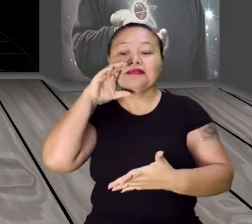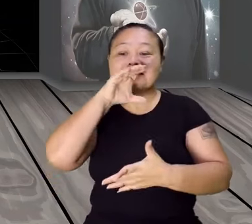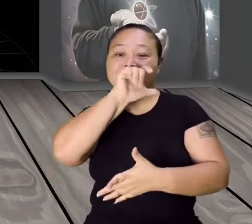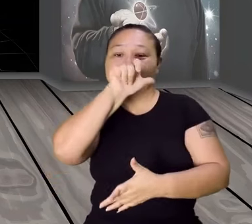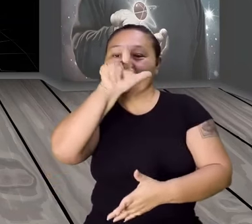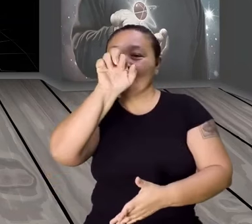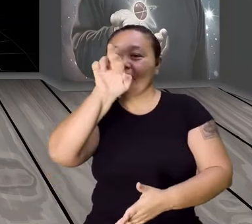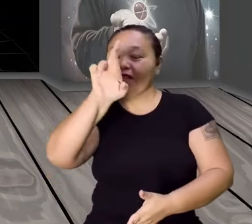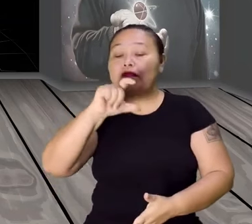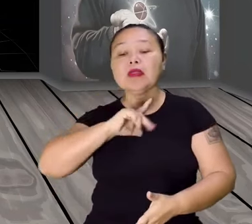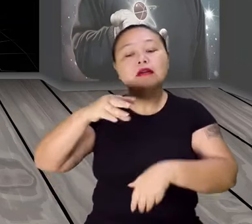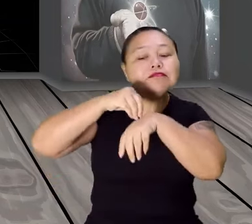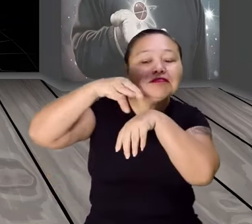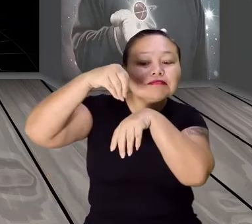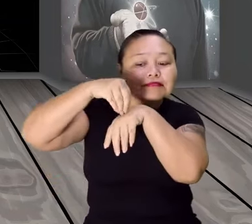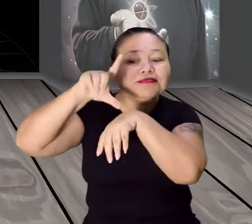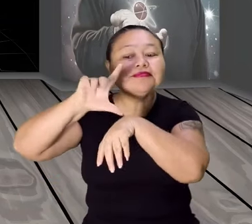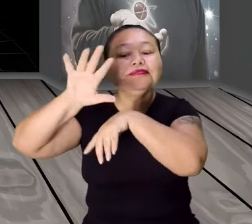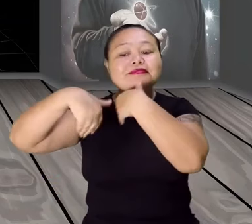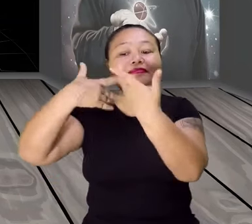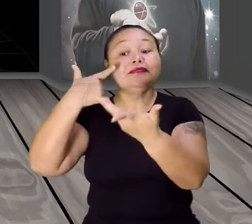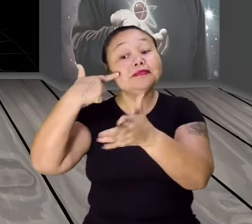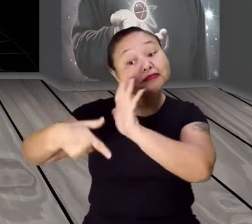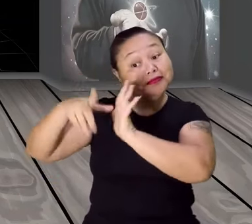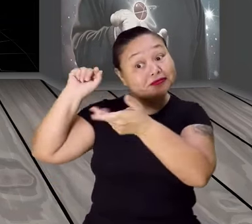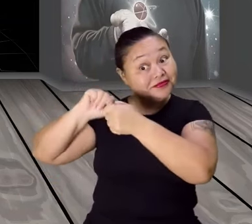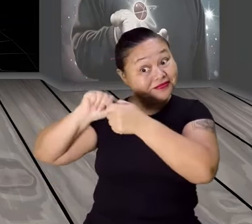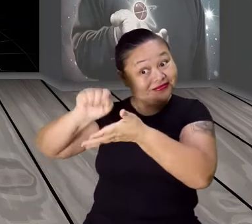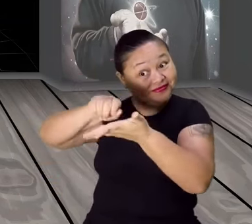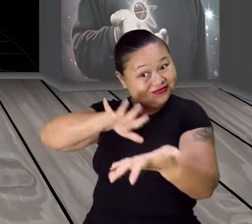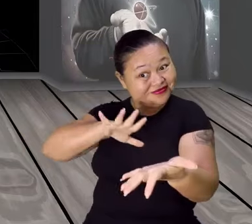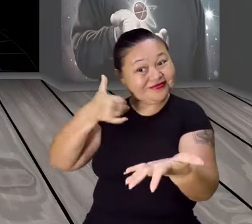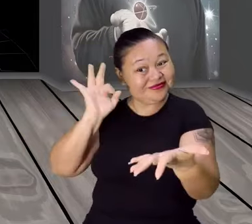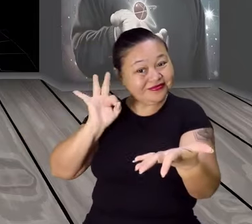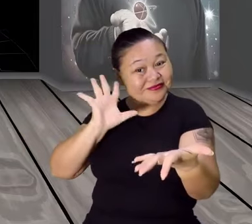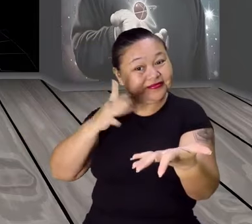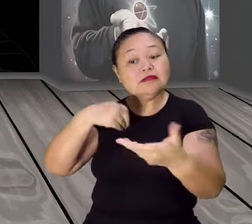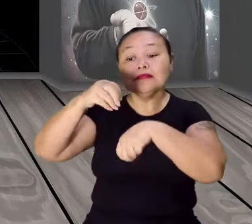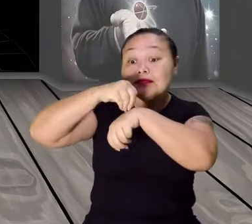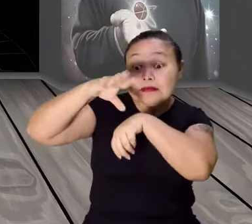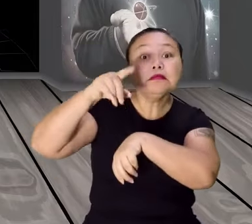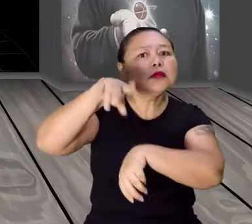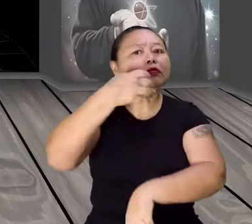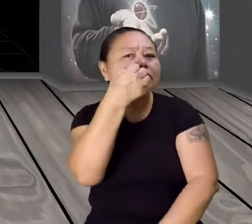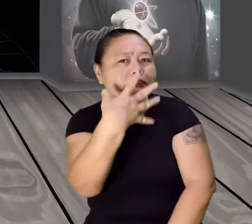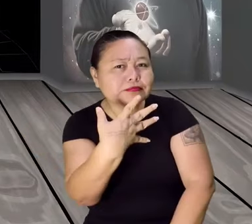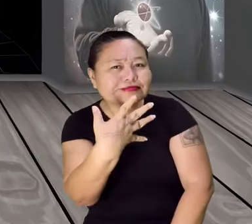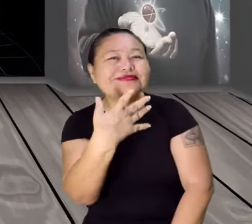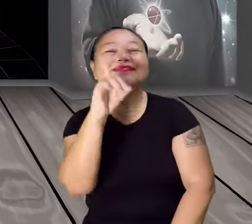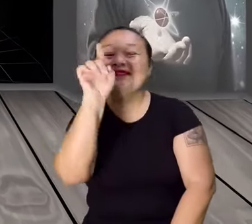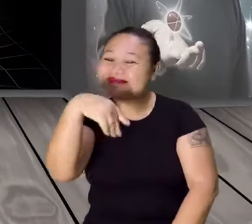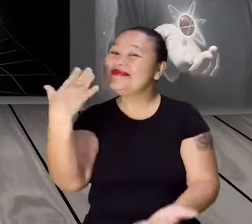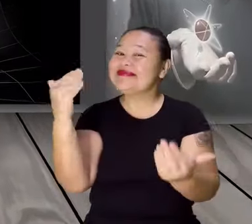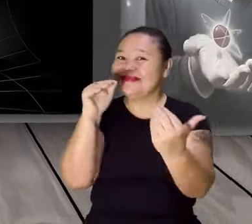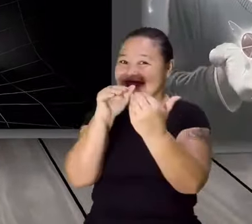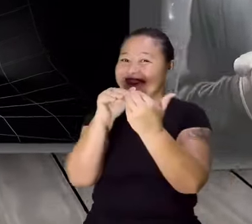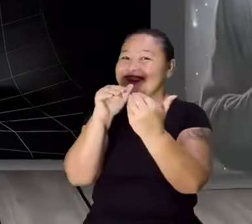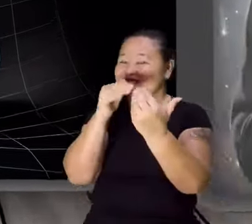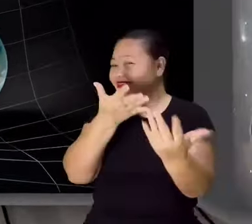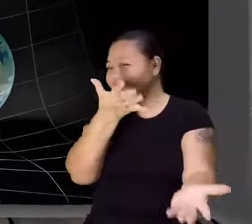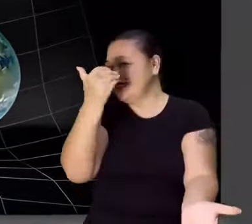vamos dar mais umas dicas antes de você fazer as atividades, né? Exatamente! Dicas é sempre bom, né? Com certeza! Então vamos